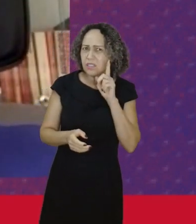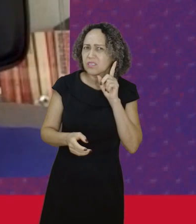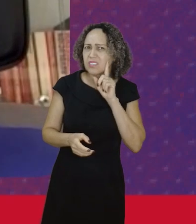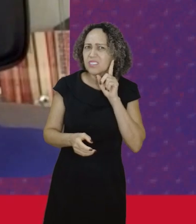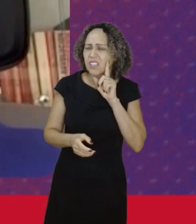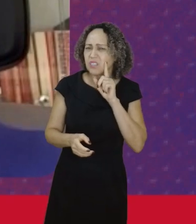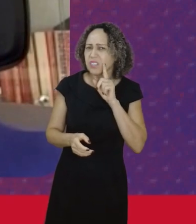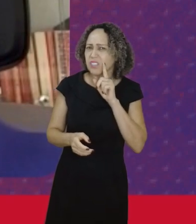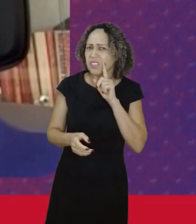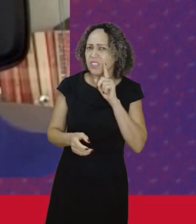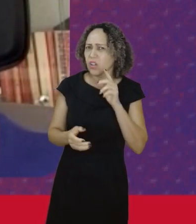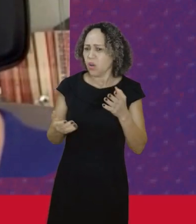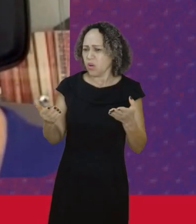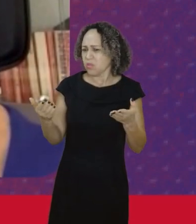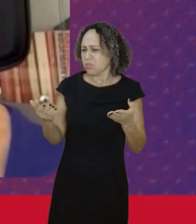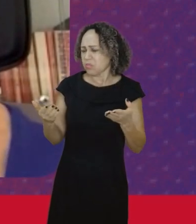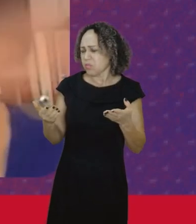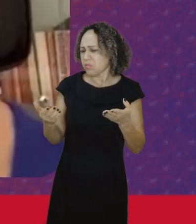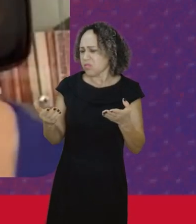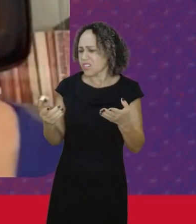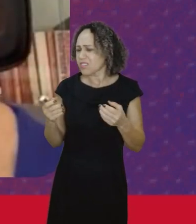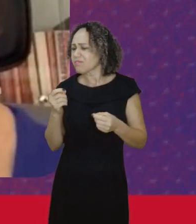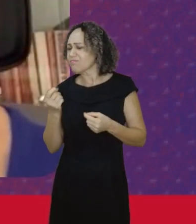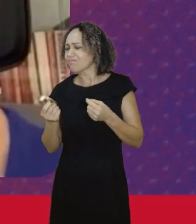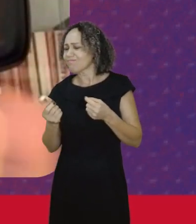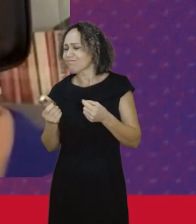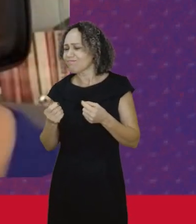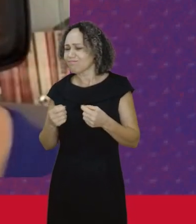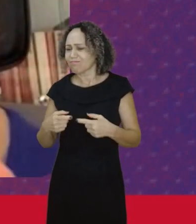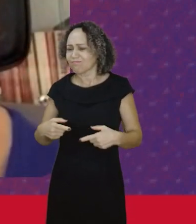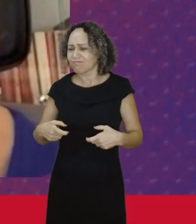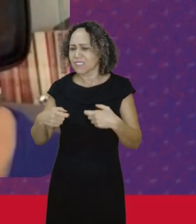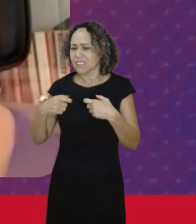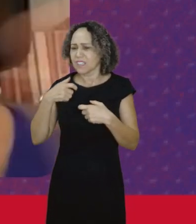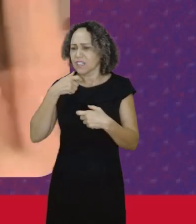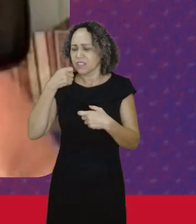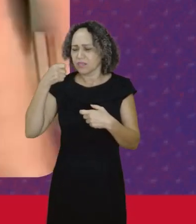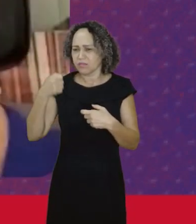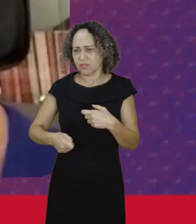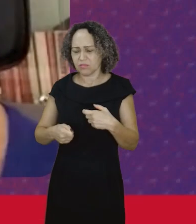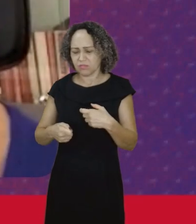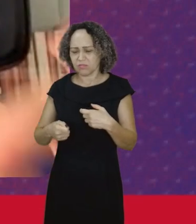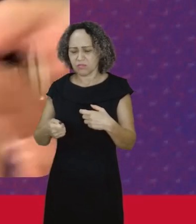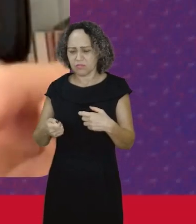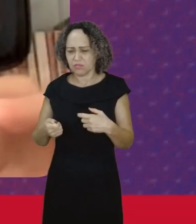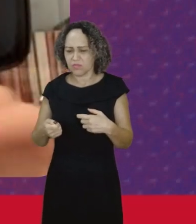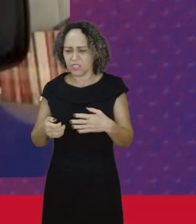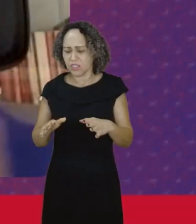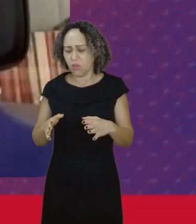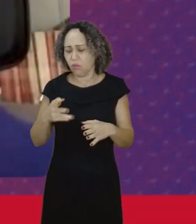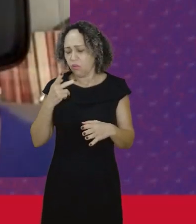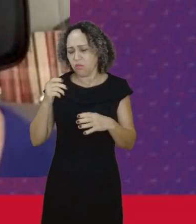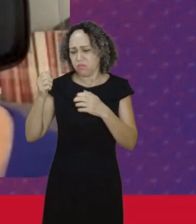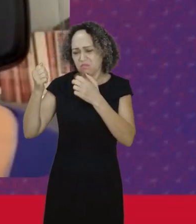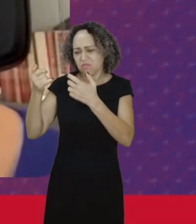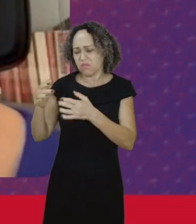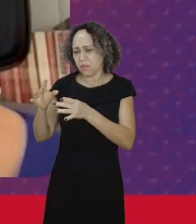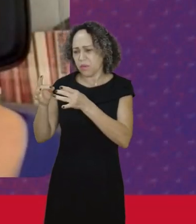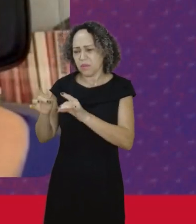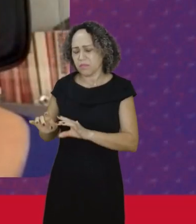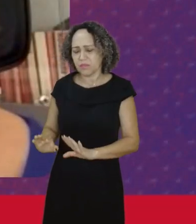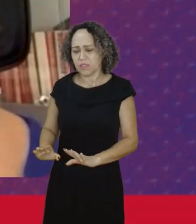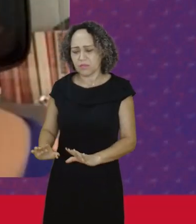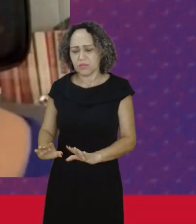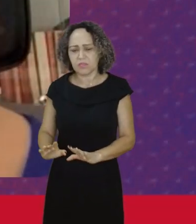guerra da Ucrânia, né? Novamente, nós vemos isso reeditado. Não vou falar agora da guerra da Ucrânia, eu só quero fazer esse link aqui